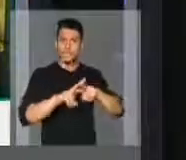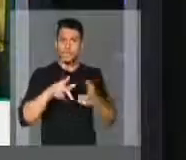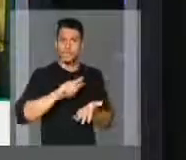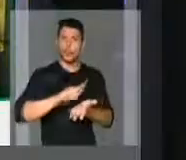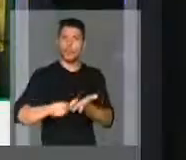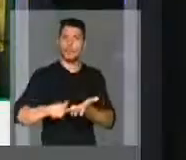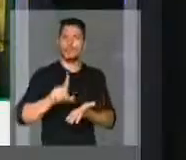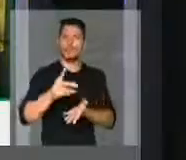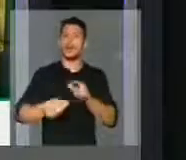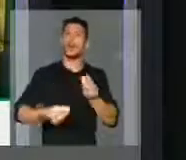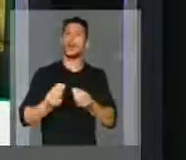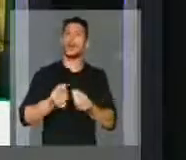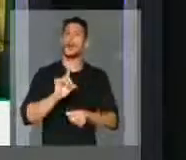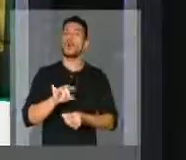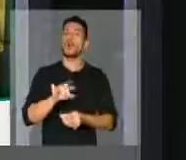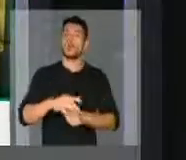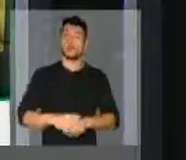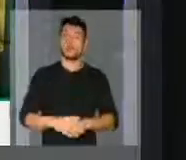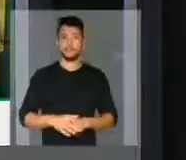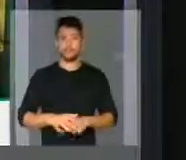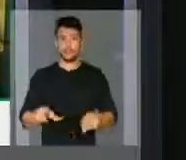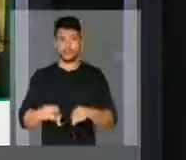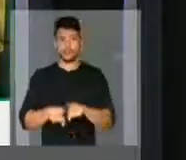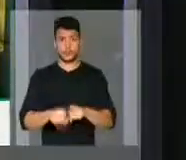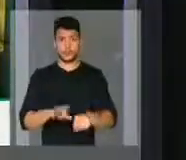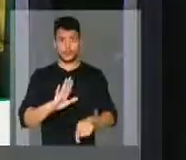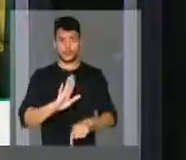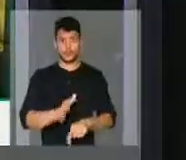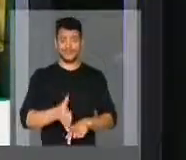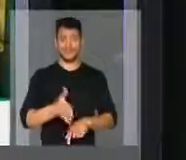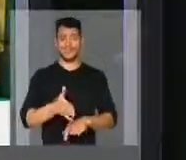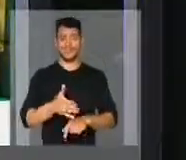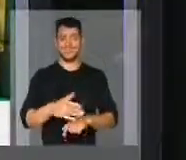esse. Outro caminho que eu tenho apresentado